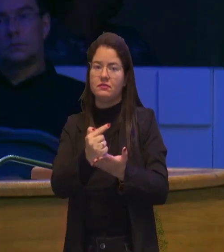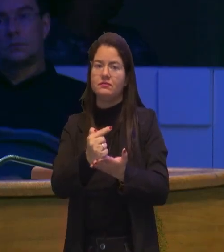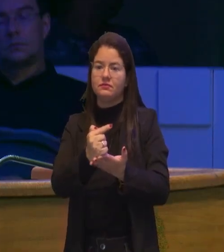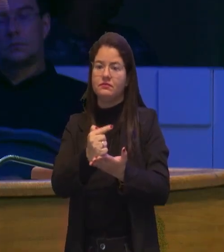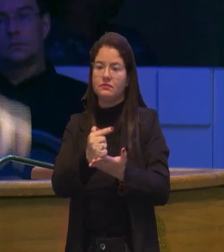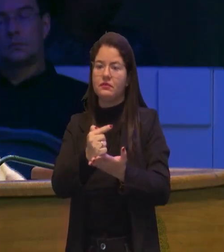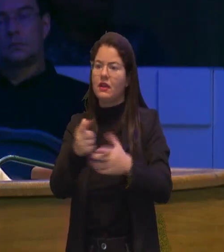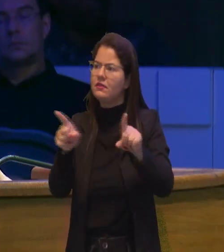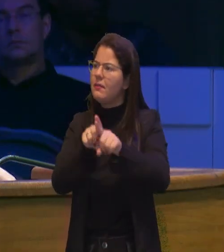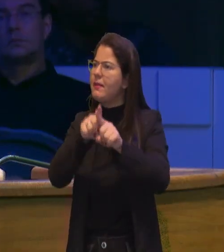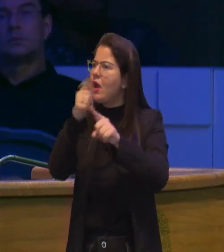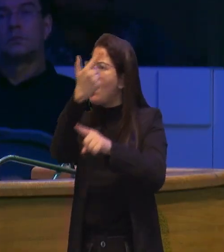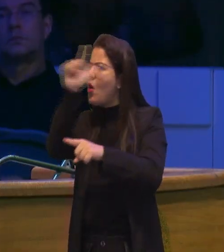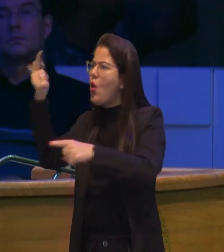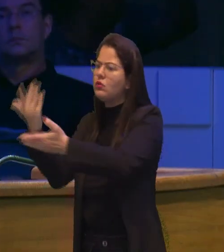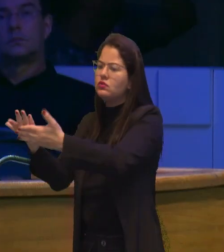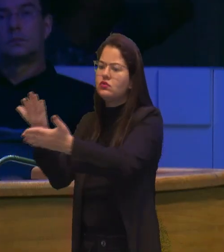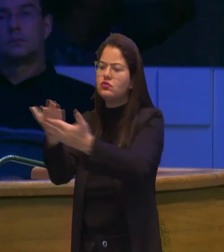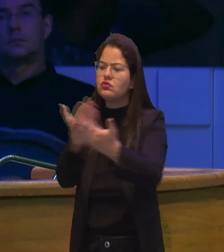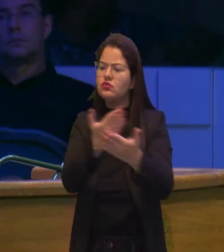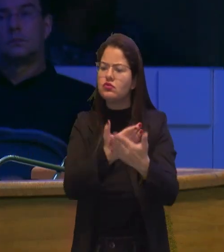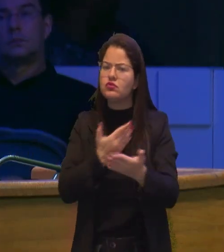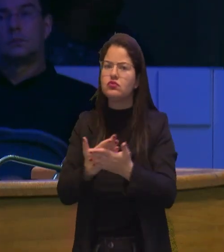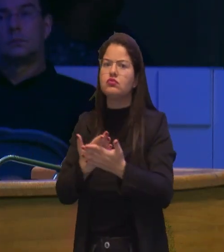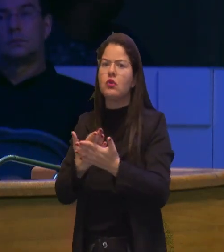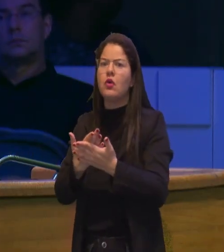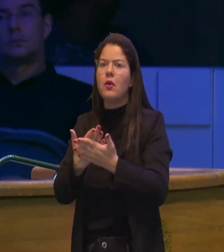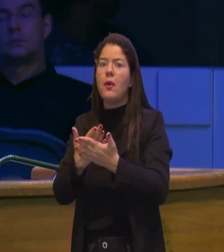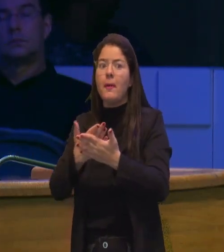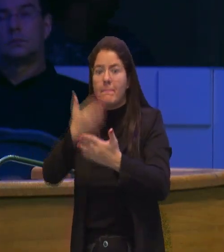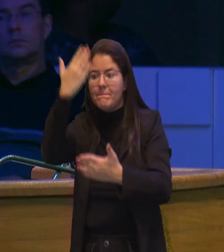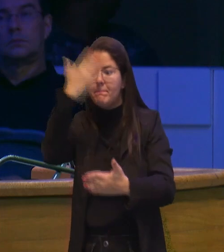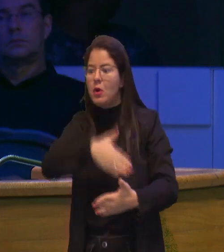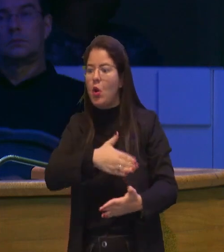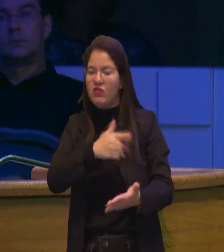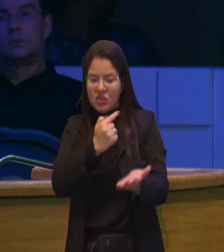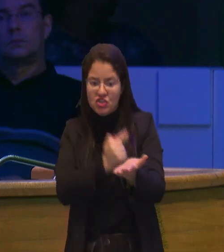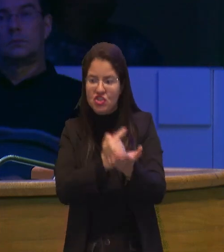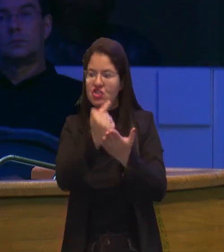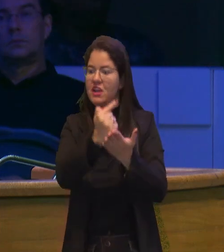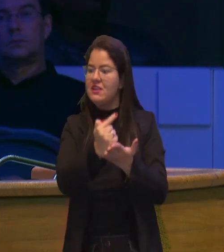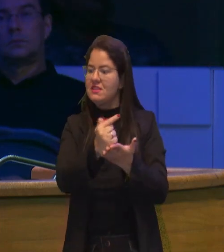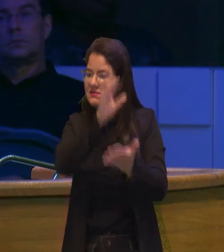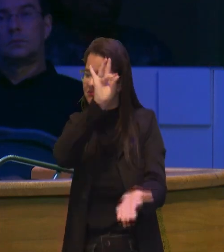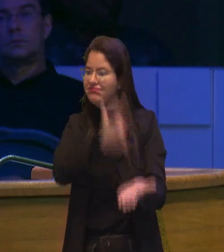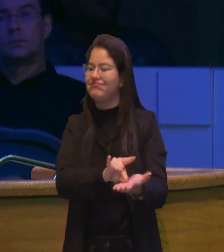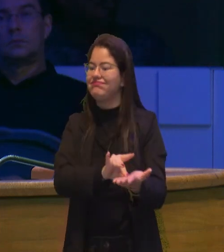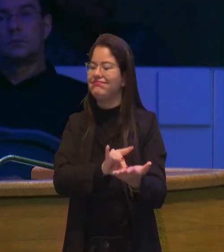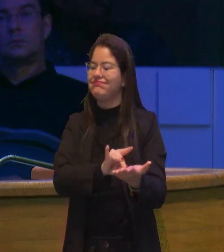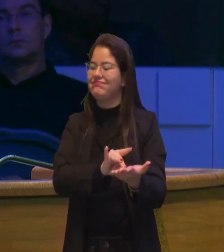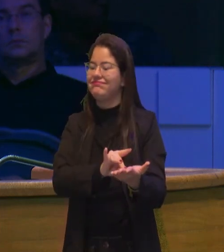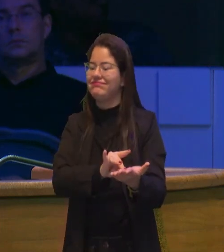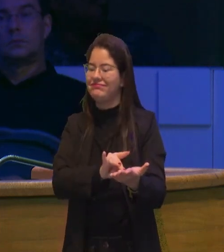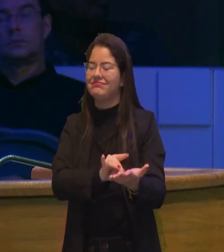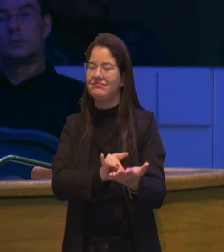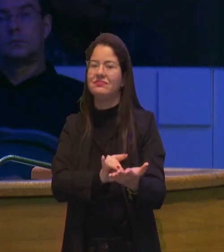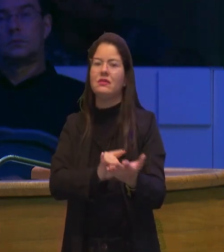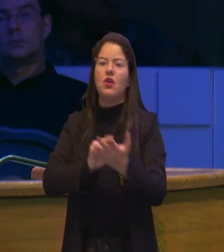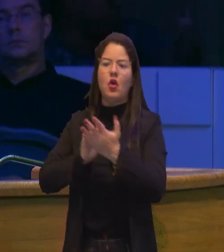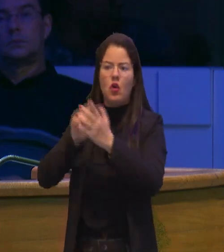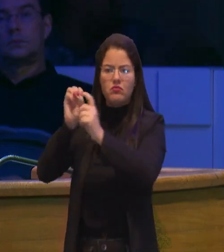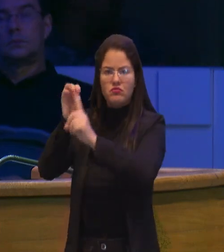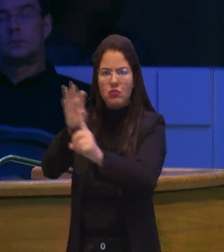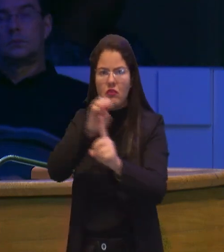Bíblia, nós damos crédito ao que a Bíblia está dizendo em Gênesis. Jesus atesta a veracidade da criação, os profetas